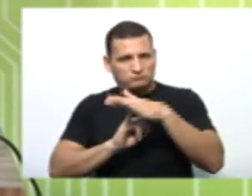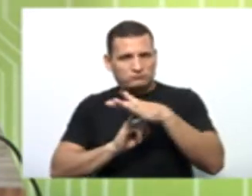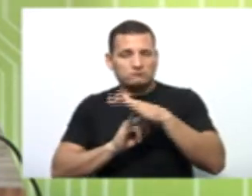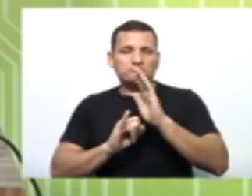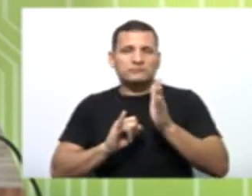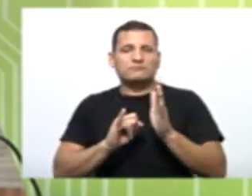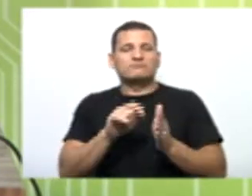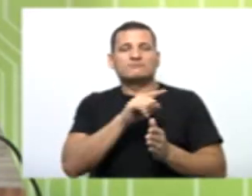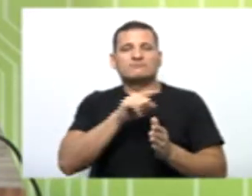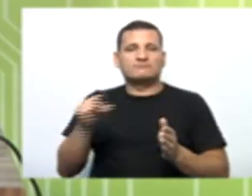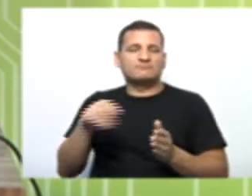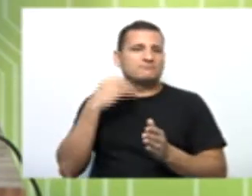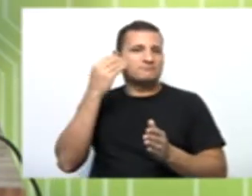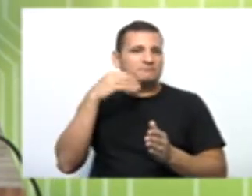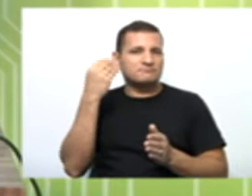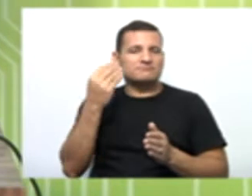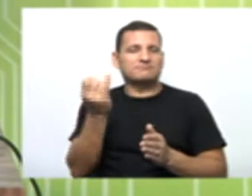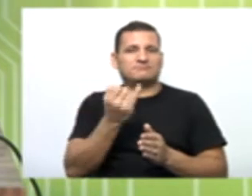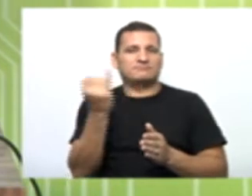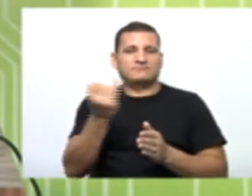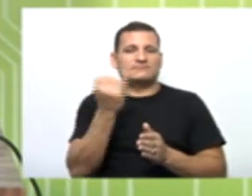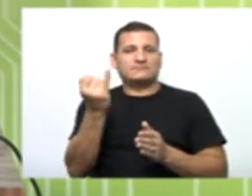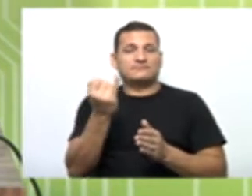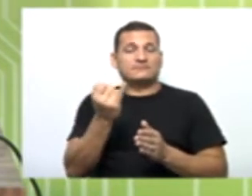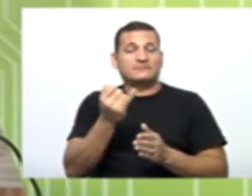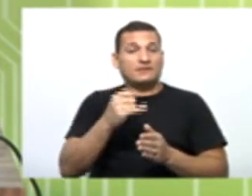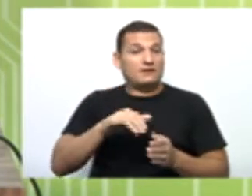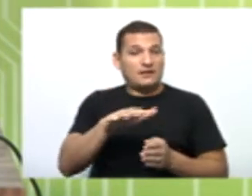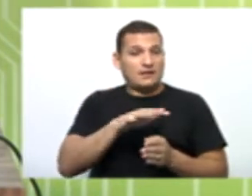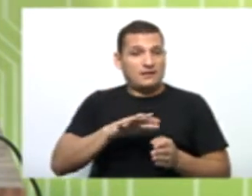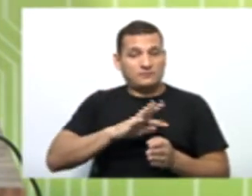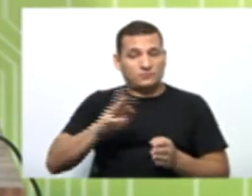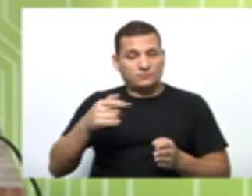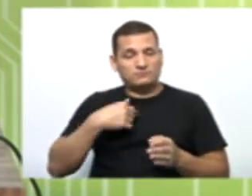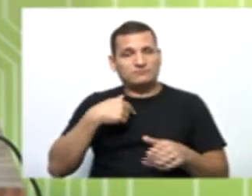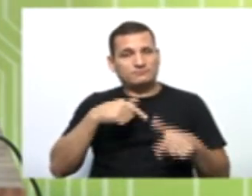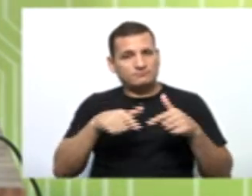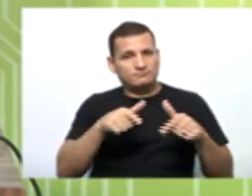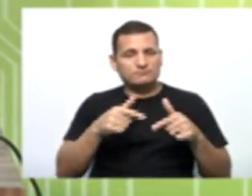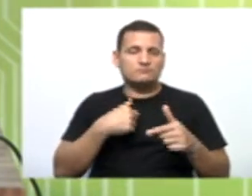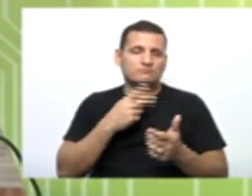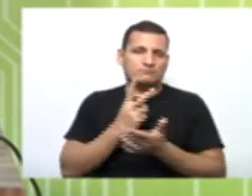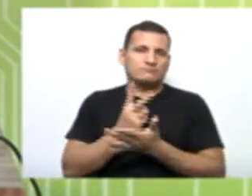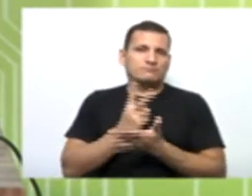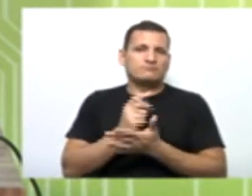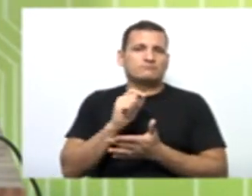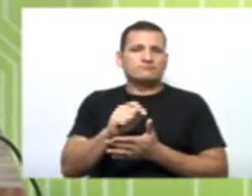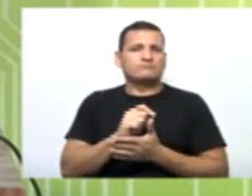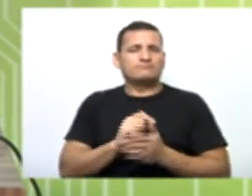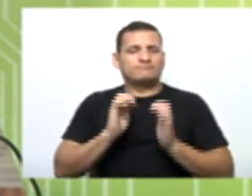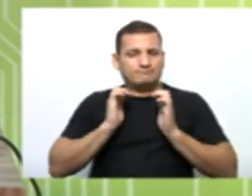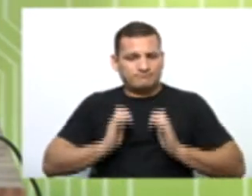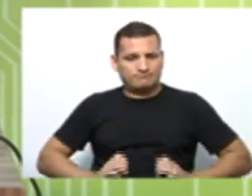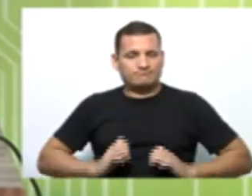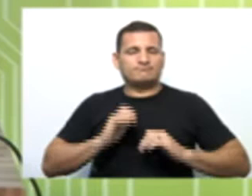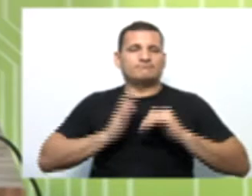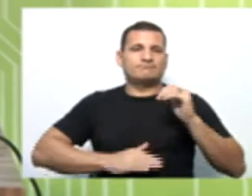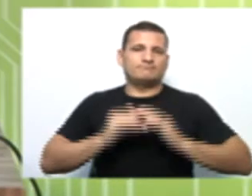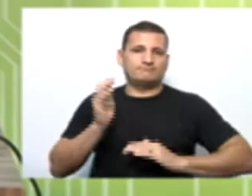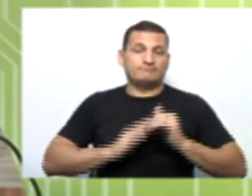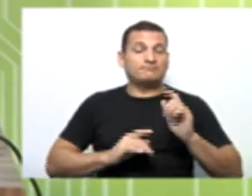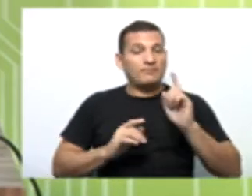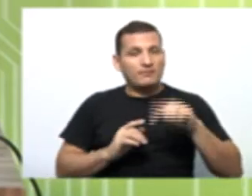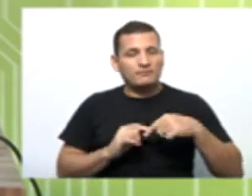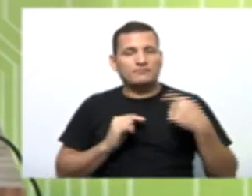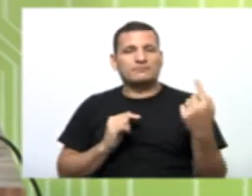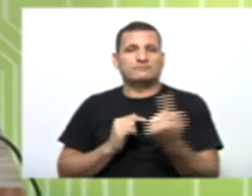formação profissional hoje. E em todas as áreas que eu passei, eu sempre tentei ser um profissional ético, e é isso que nós vamos estudar